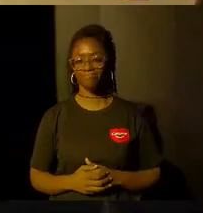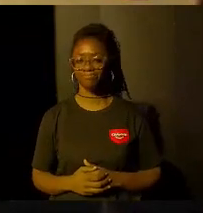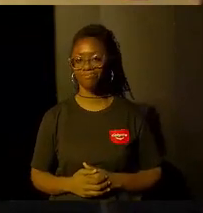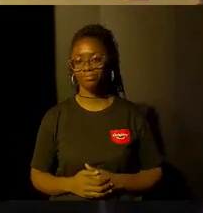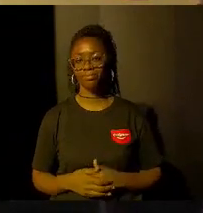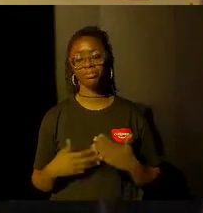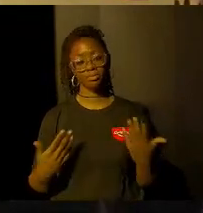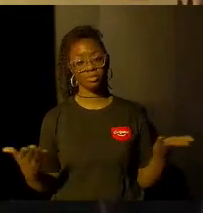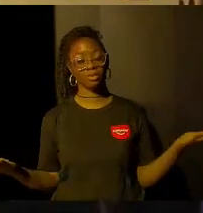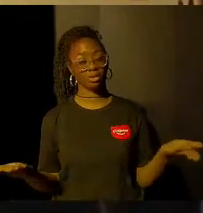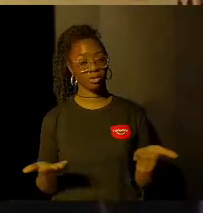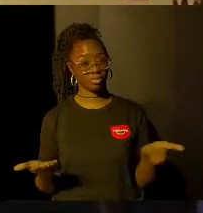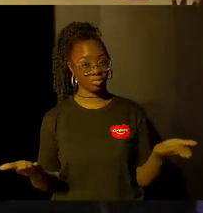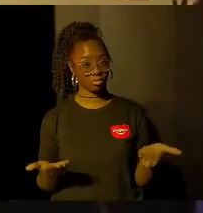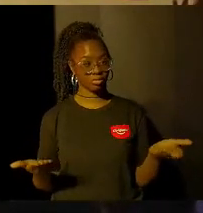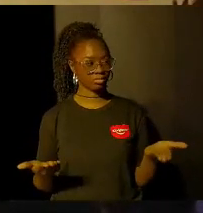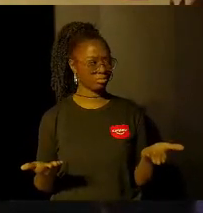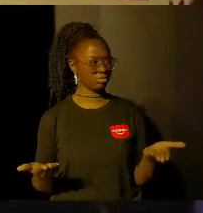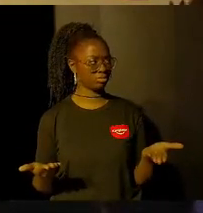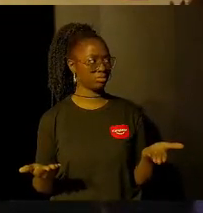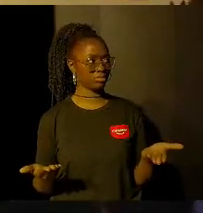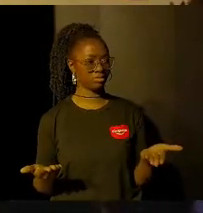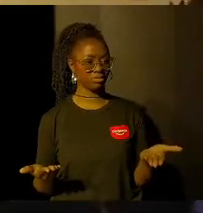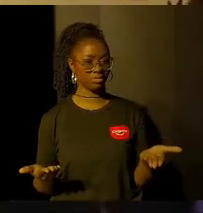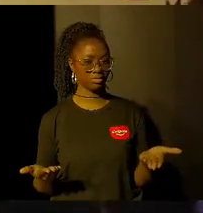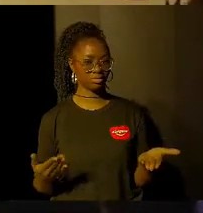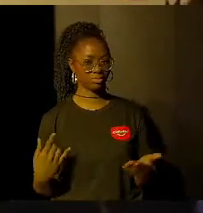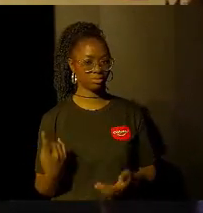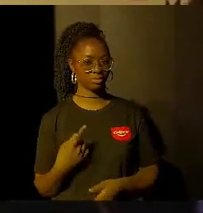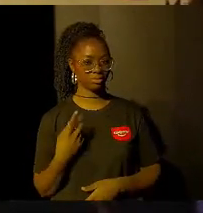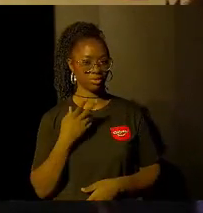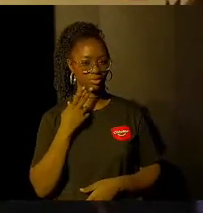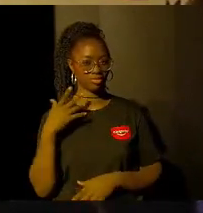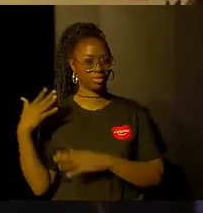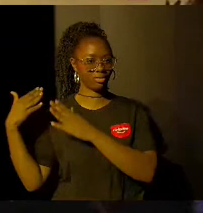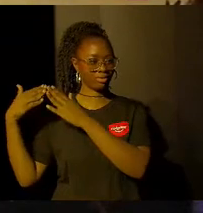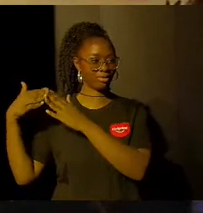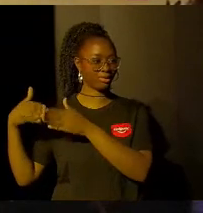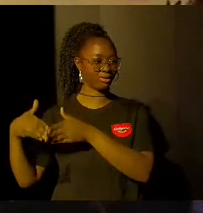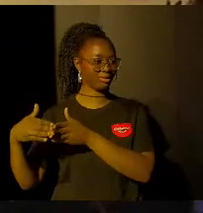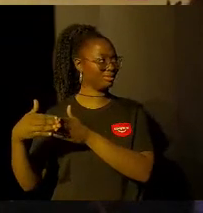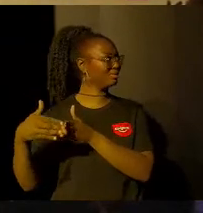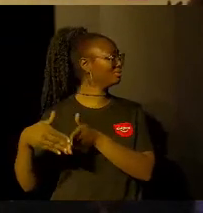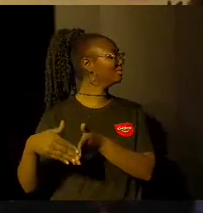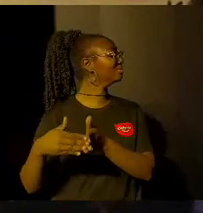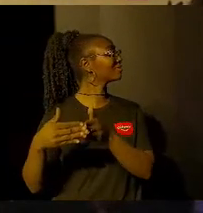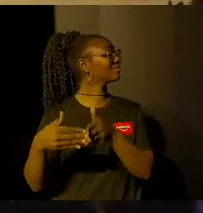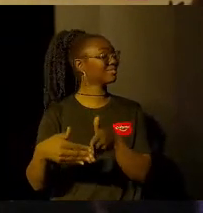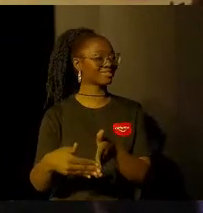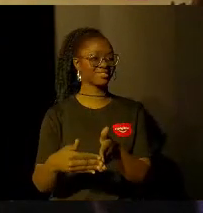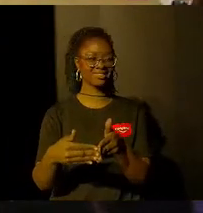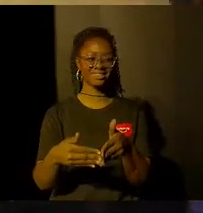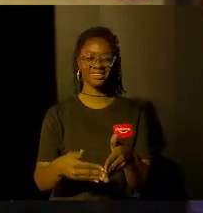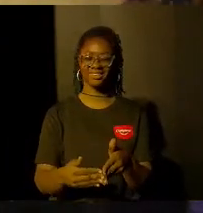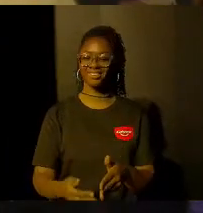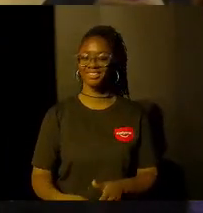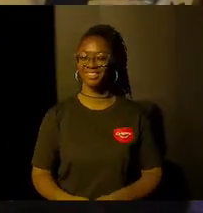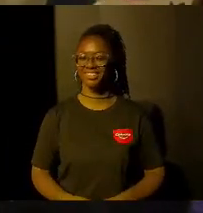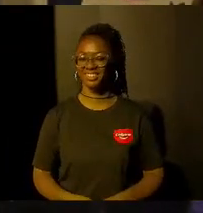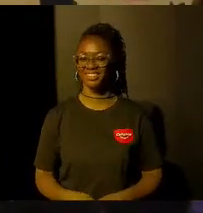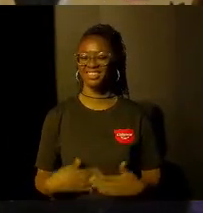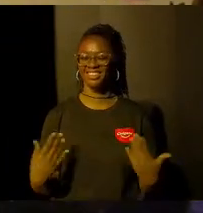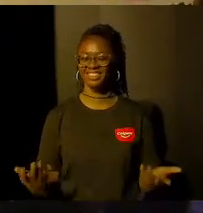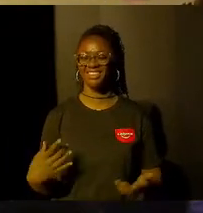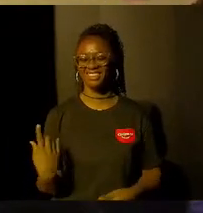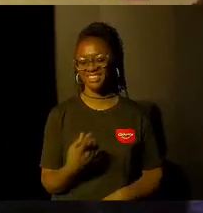agora nós vamos falar de diáspora é nós temos nós tivemos uma forte